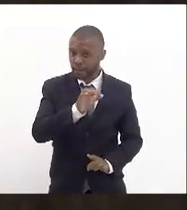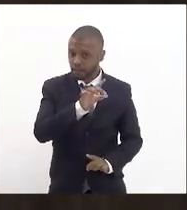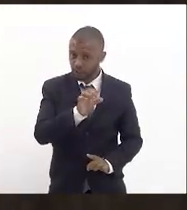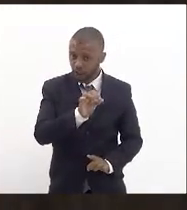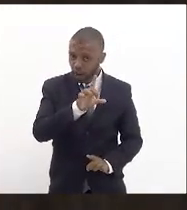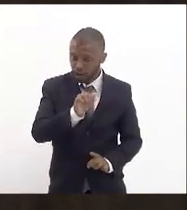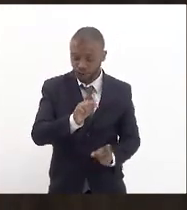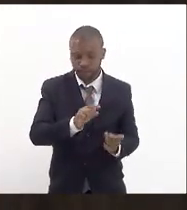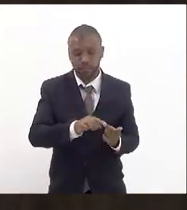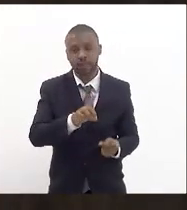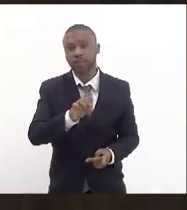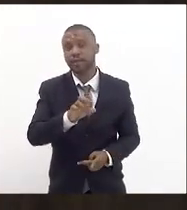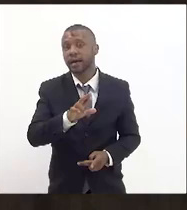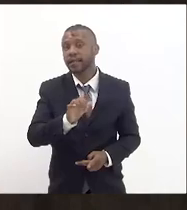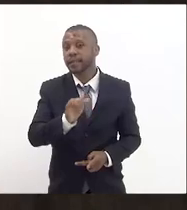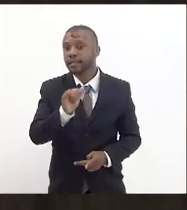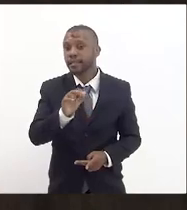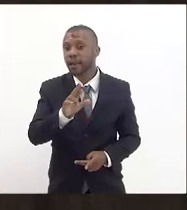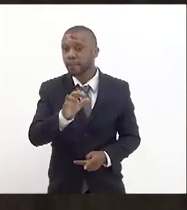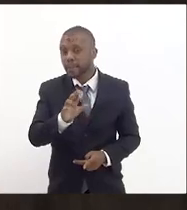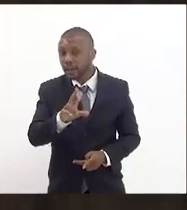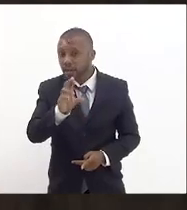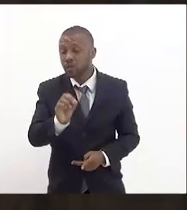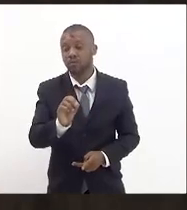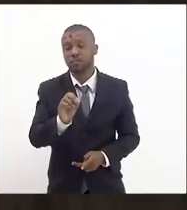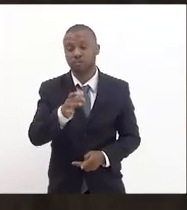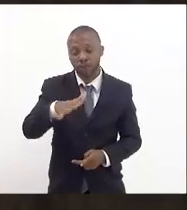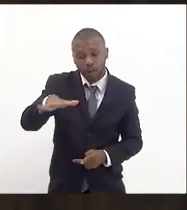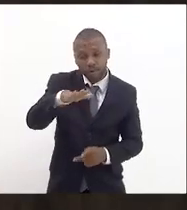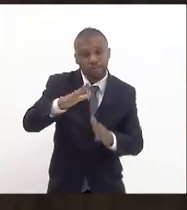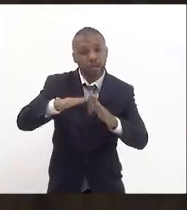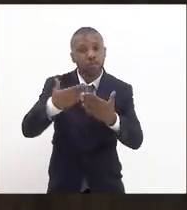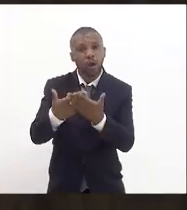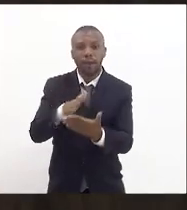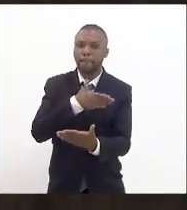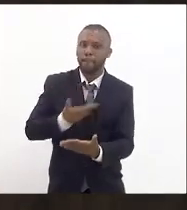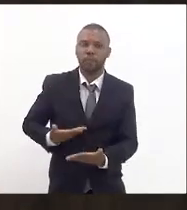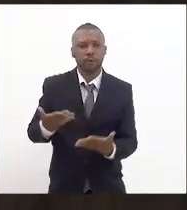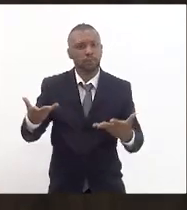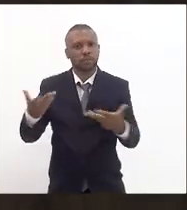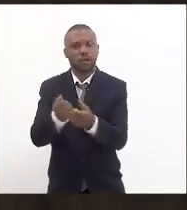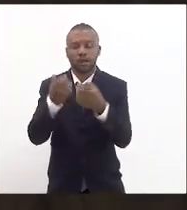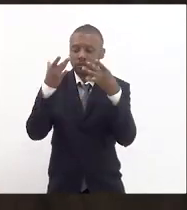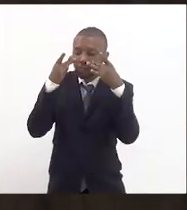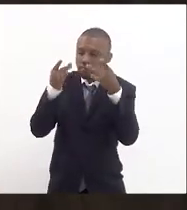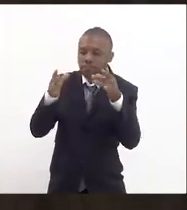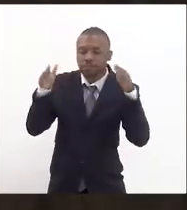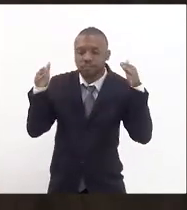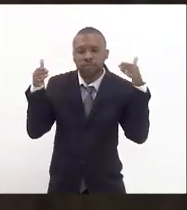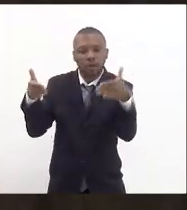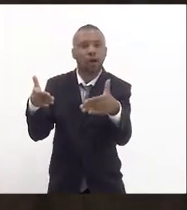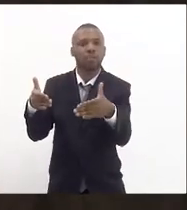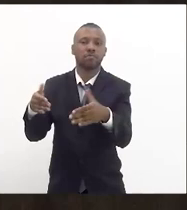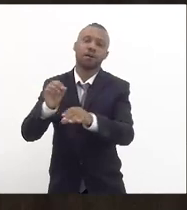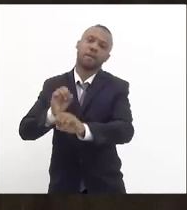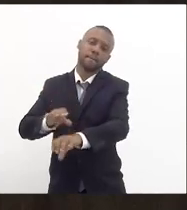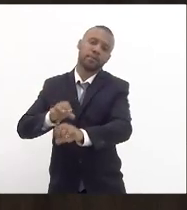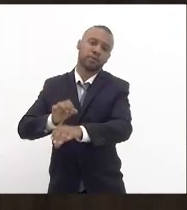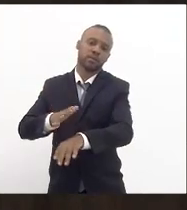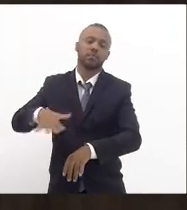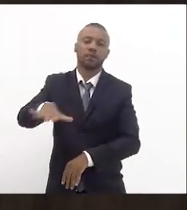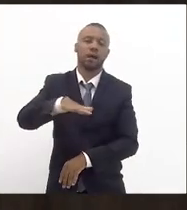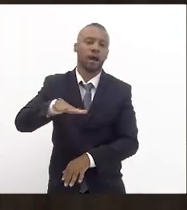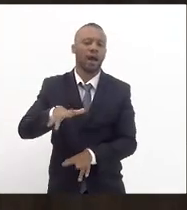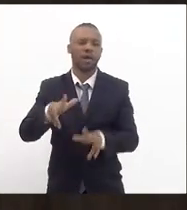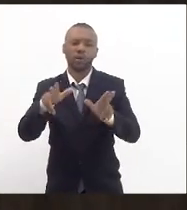escola pública de qualidade, tem sempre esse olhar voltado para a educação. E hoje, como bem disse aqui a deputada Tia Ju, há